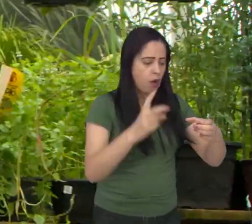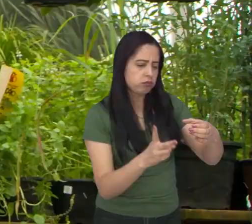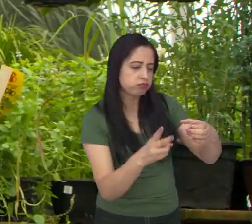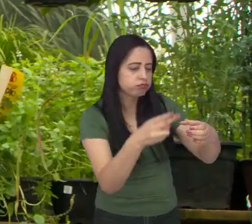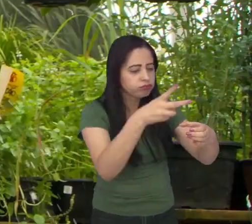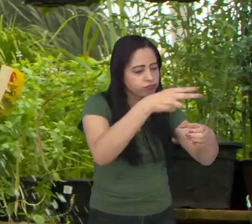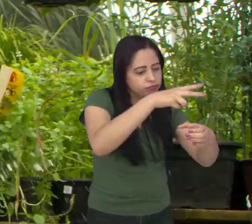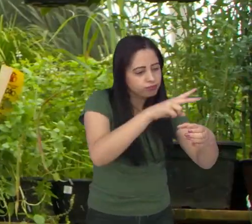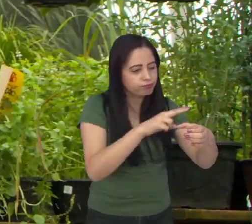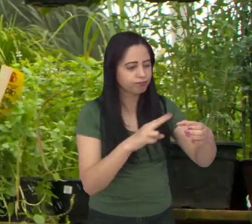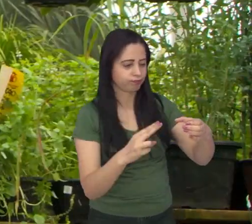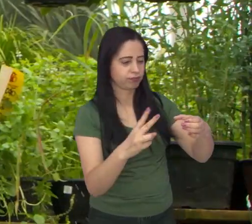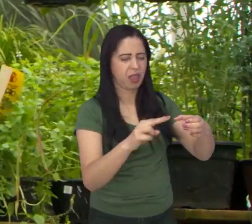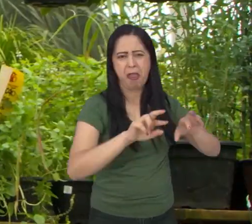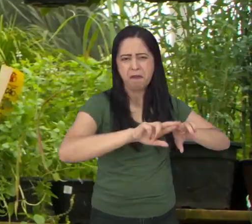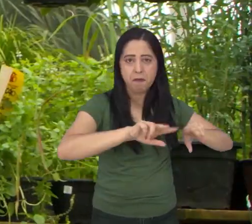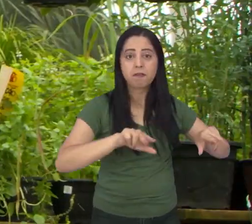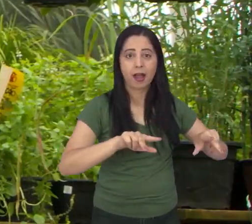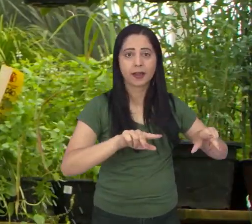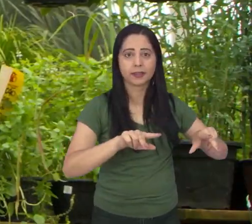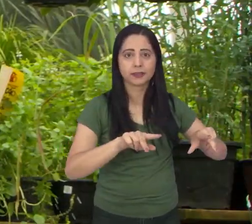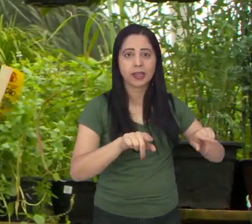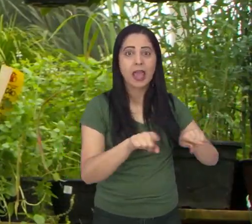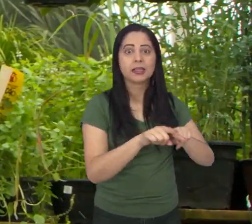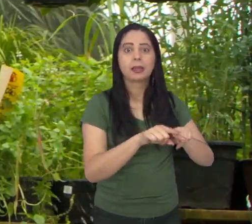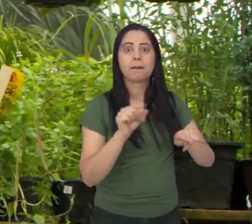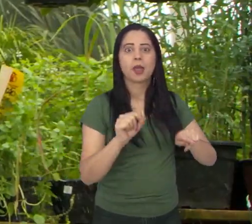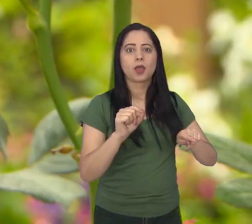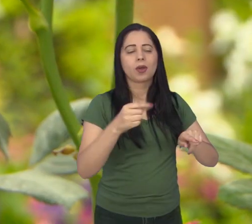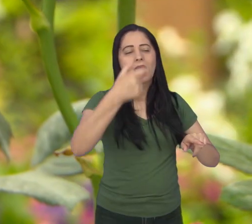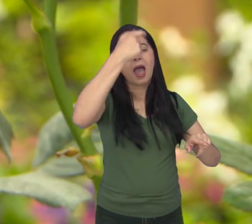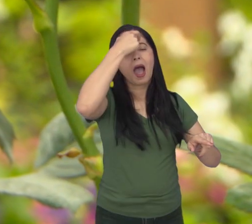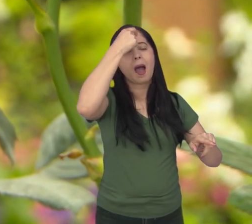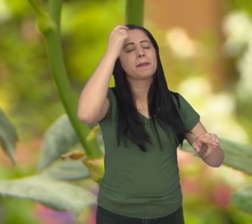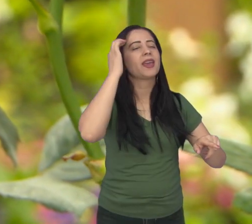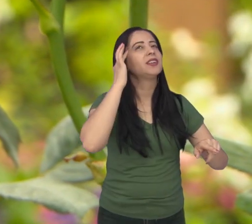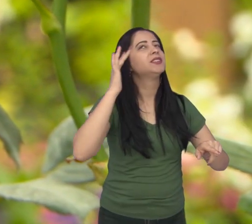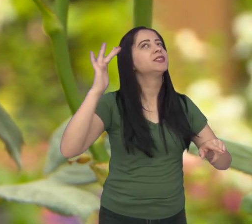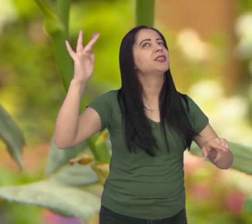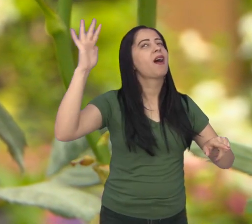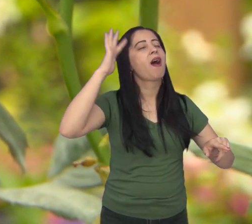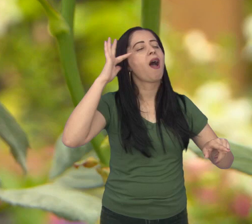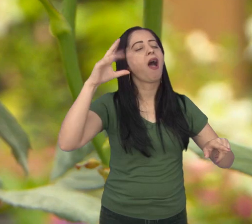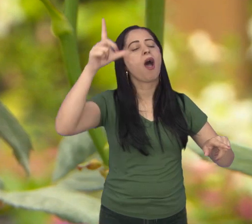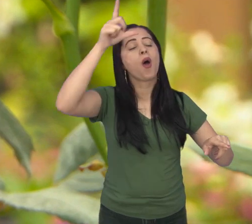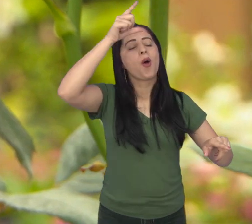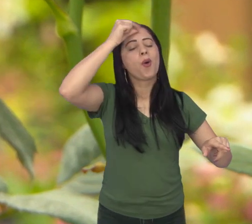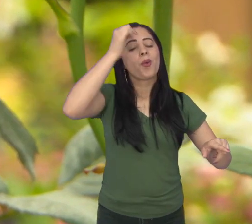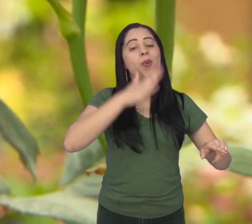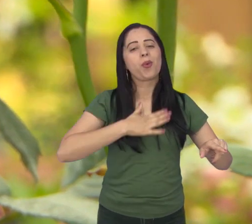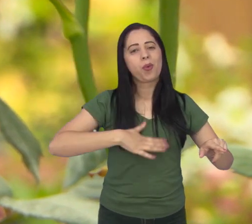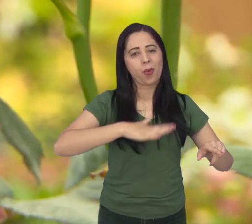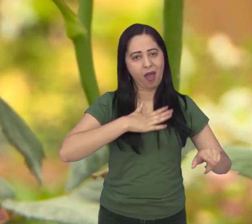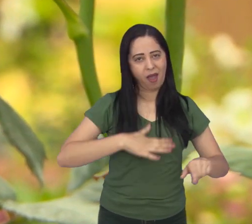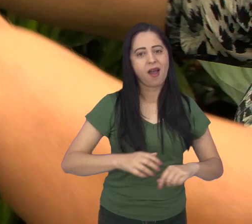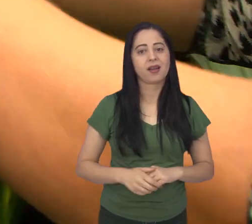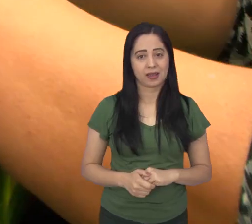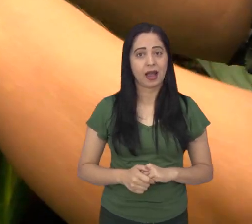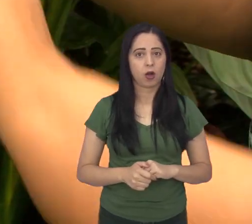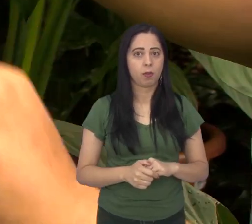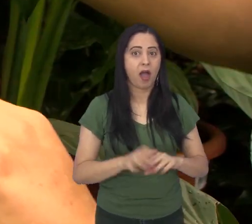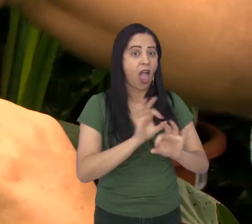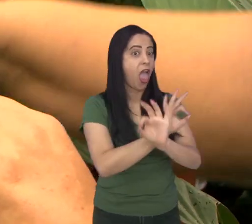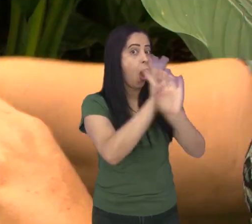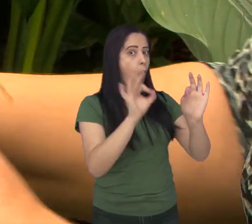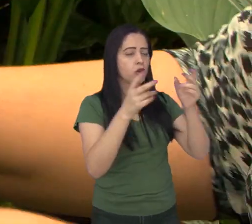as folhas secas e por aí vai, você também está distraindo e relaxando a mente. A atividade pode ser